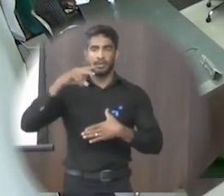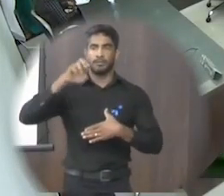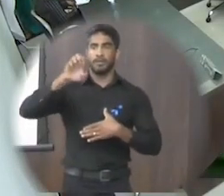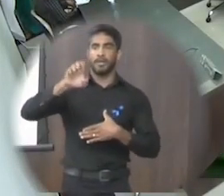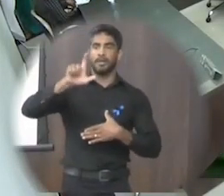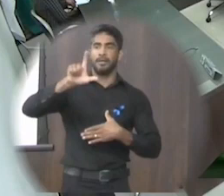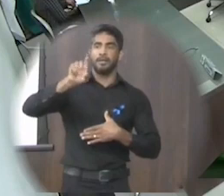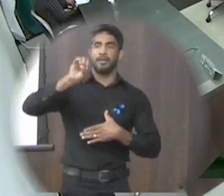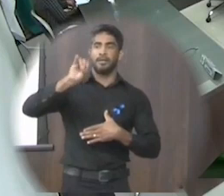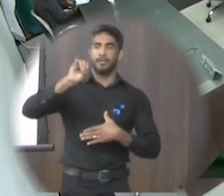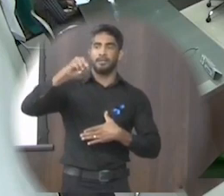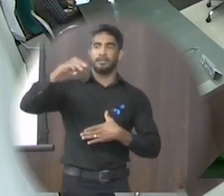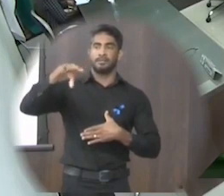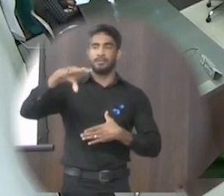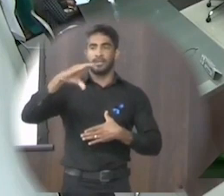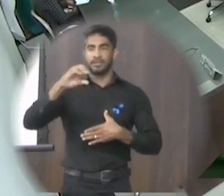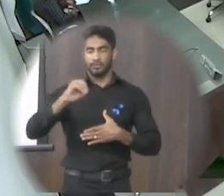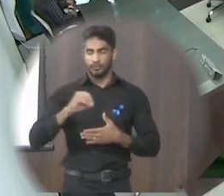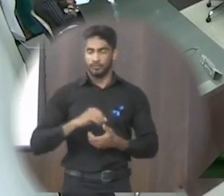Elismácio Borges Ferreira, Roma.